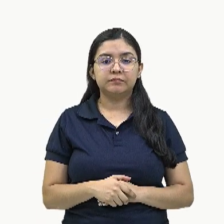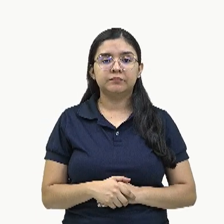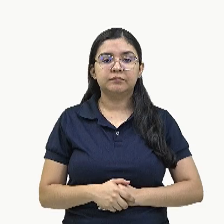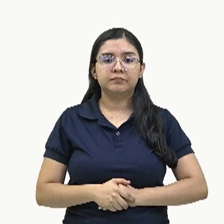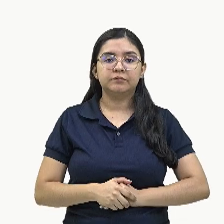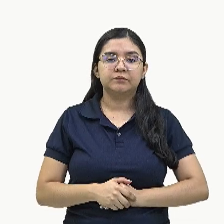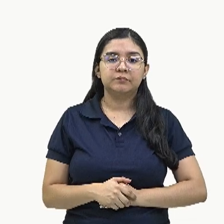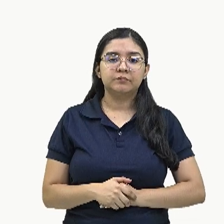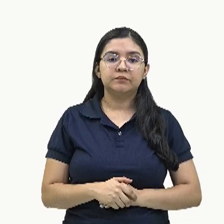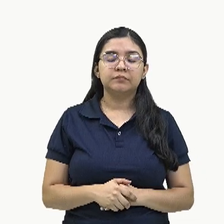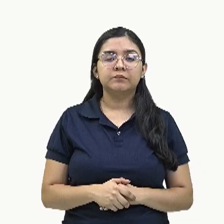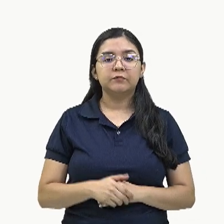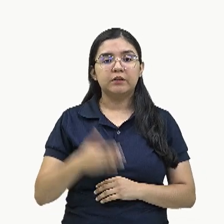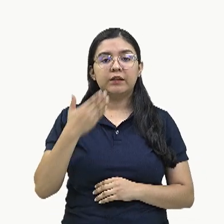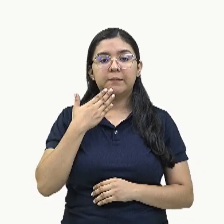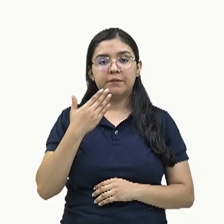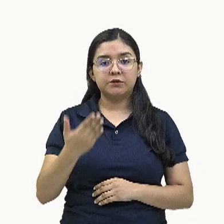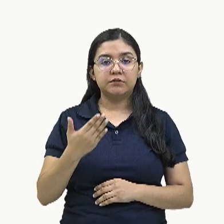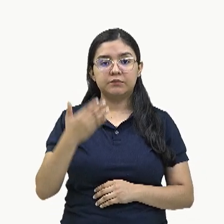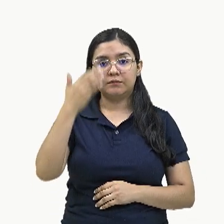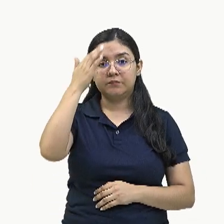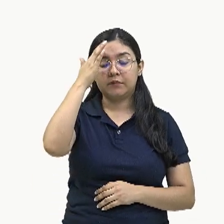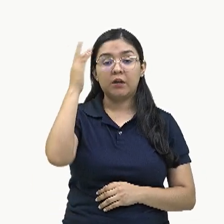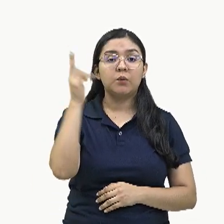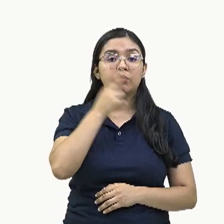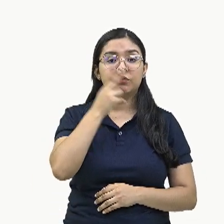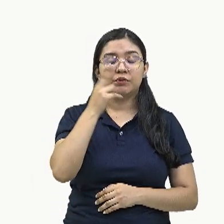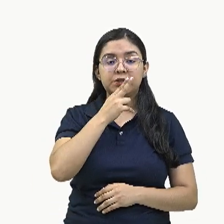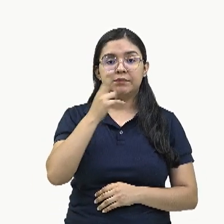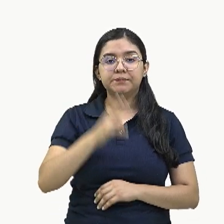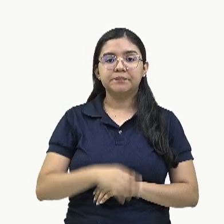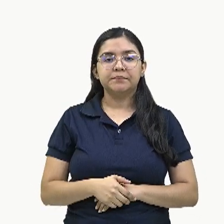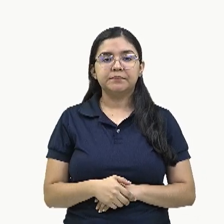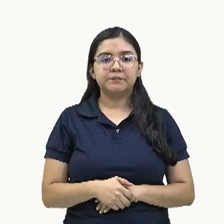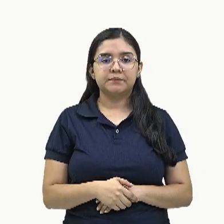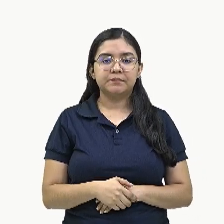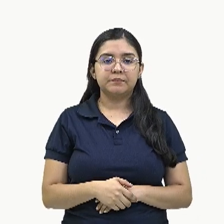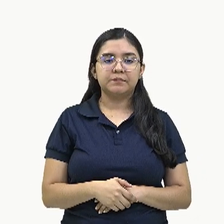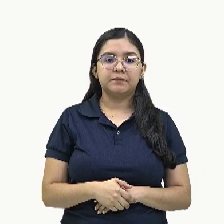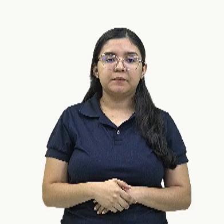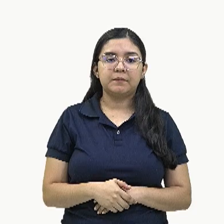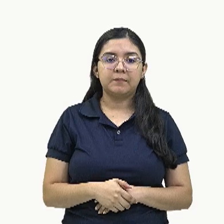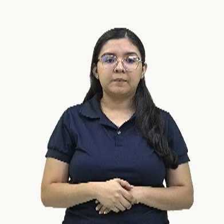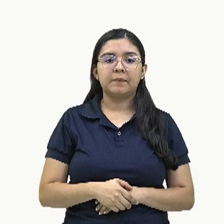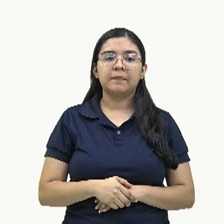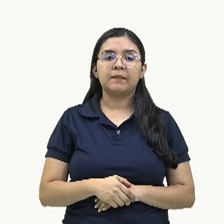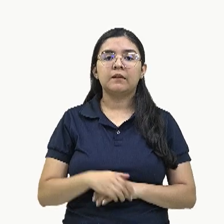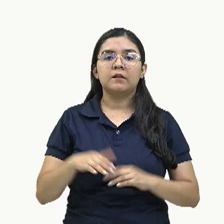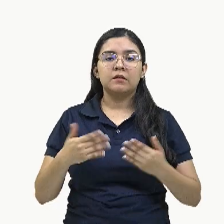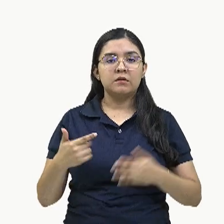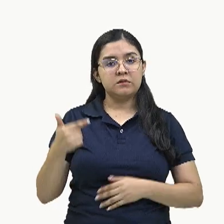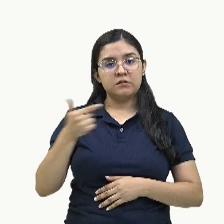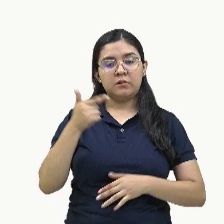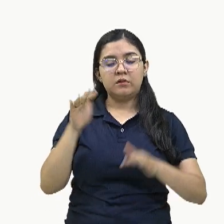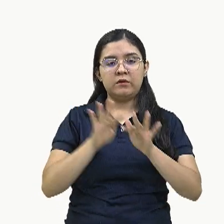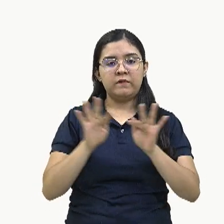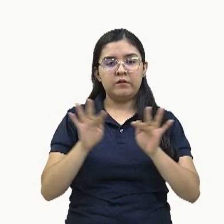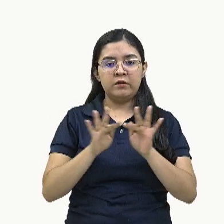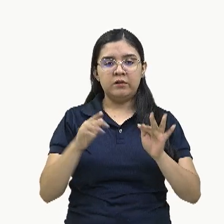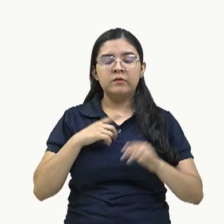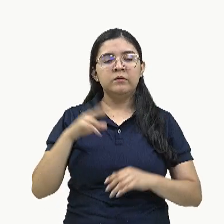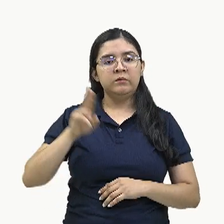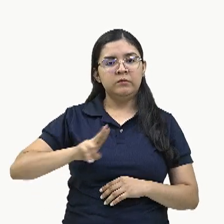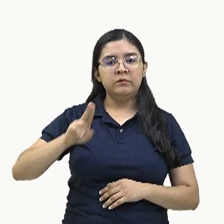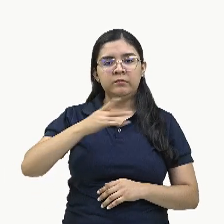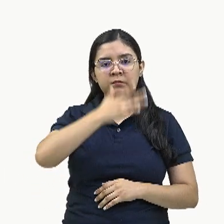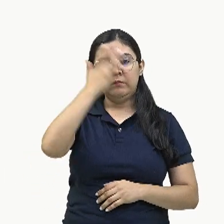ontem. É algo que está sendo pedido com muita urgência. Come here. Come here é bem usado por nativos,